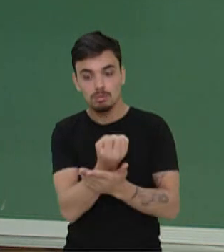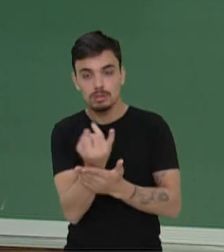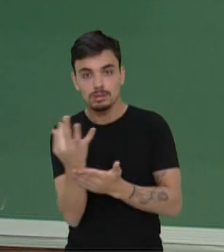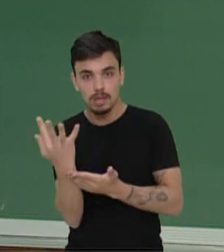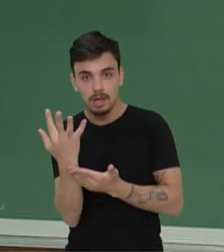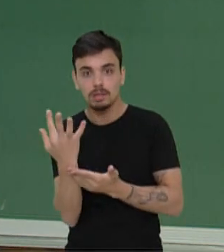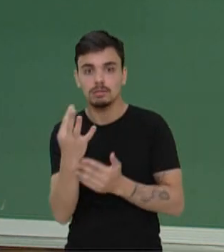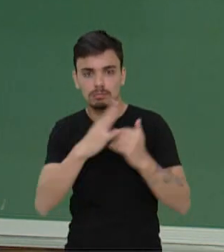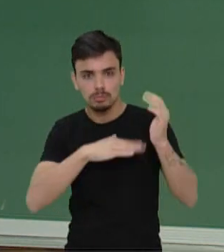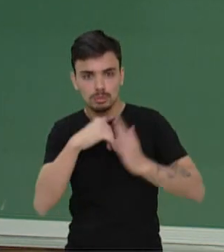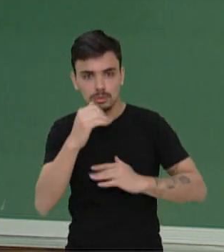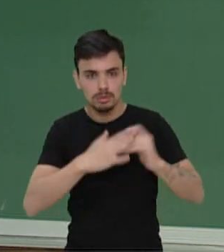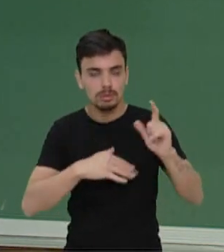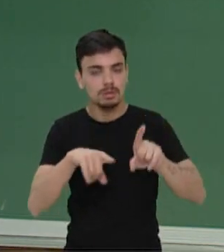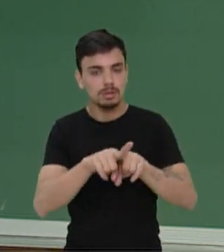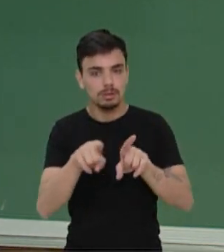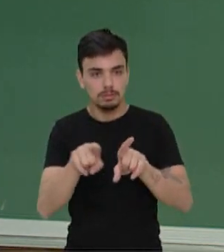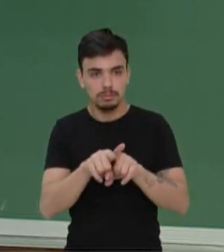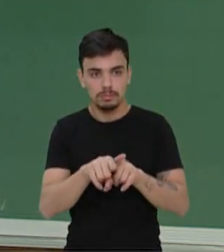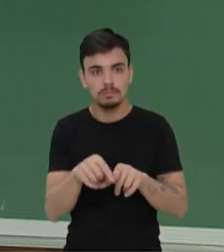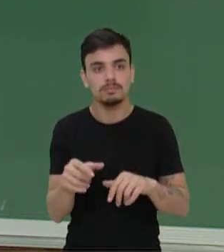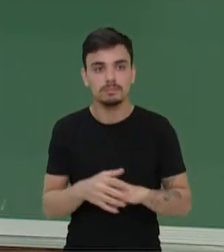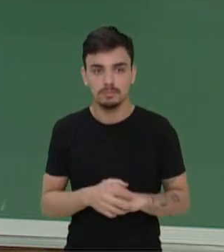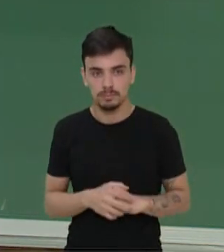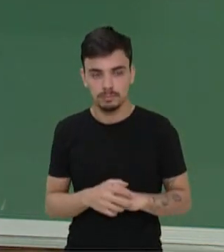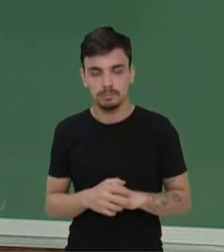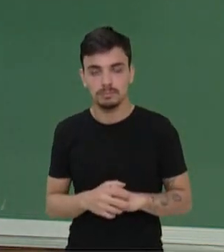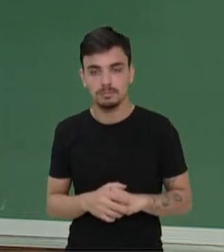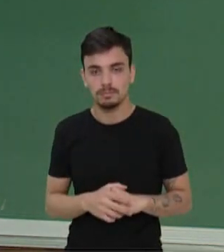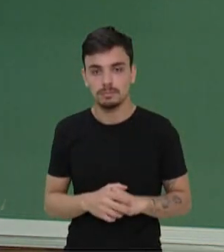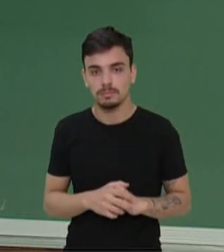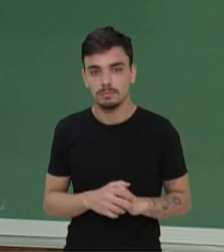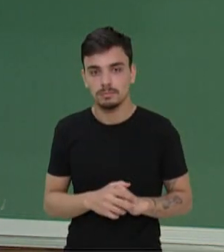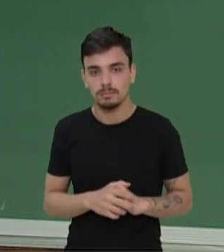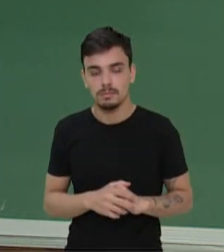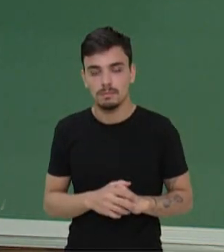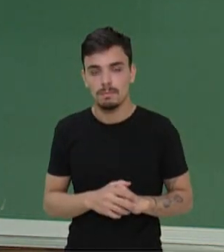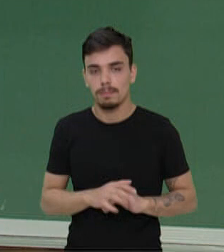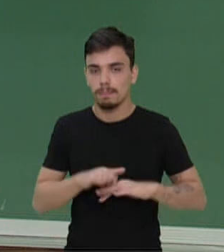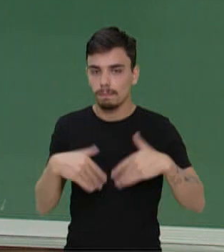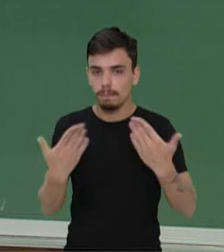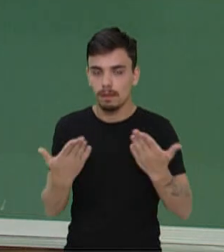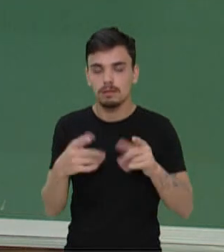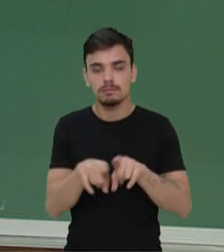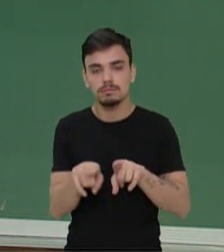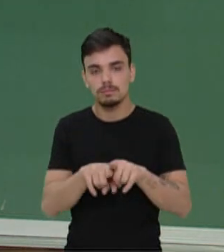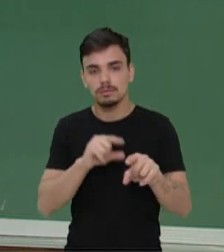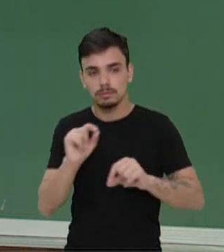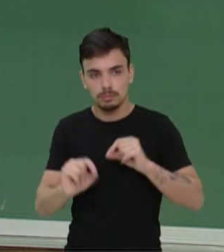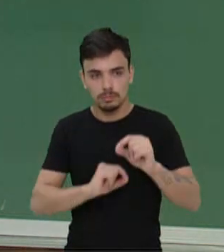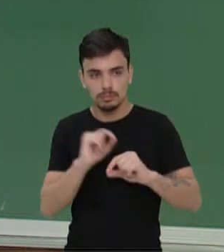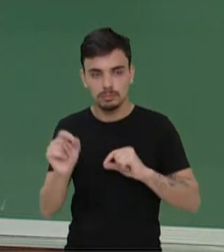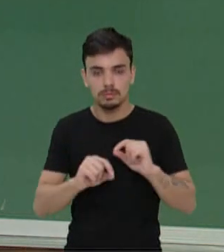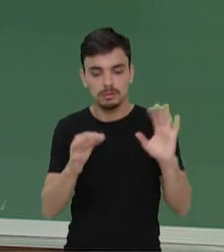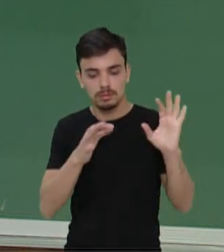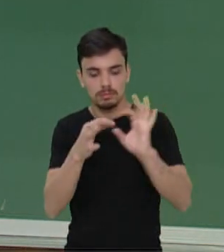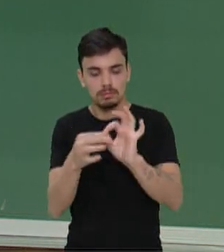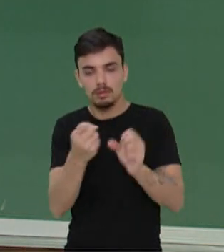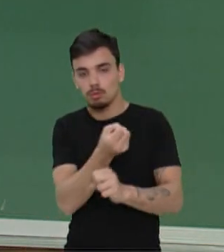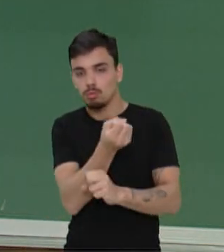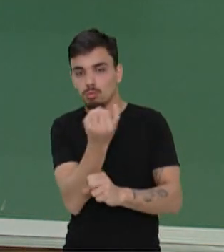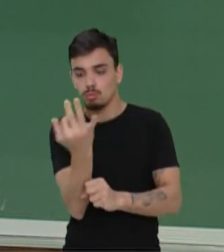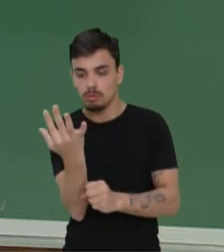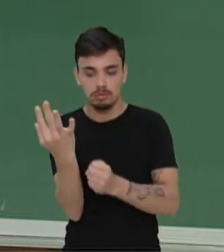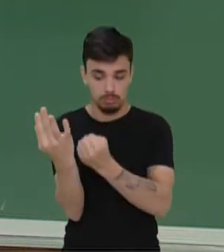Olha lá, ó, e x a quantidade de unidades produzidas. Então, ele está dizendo para a gente. E ele quer que você determine a quantidade para que tenha